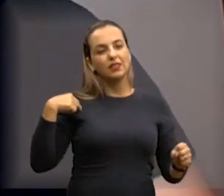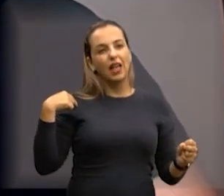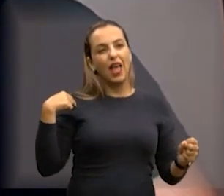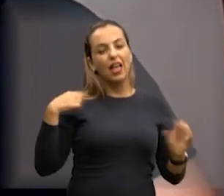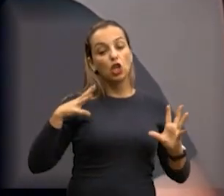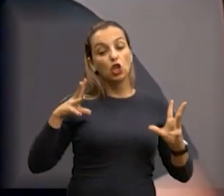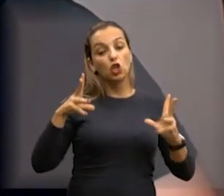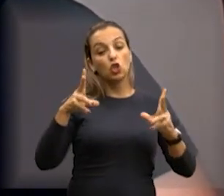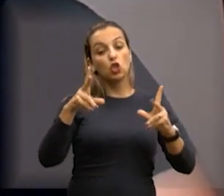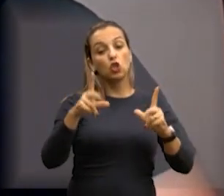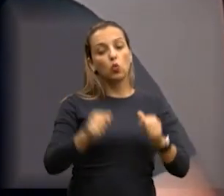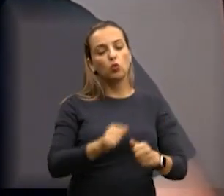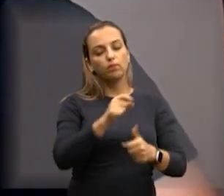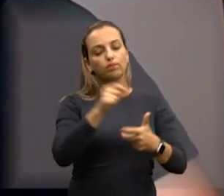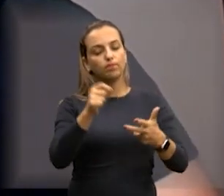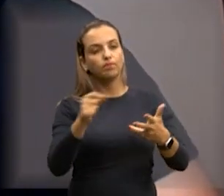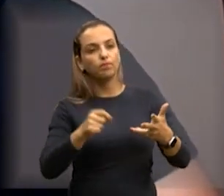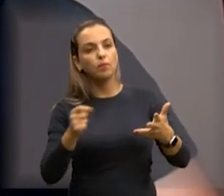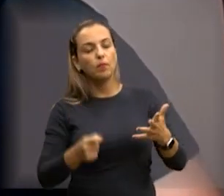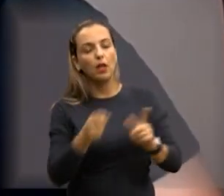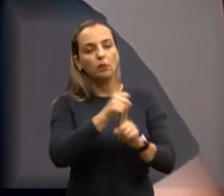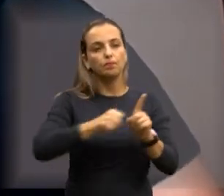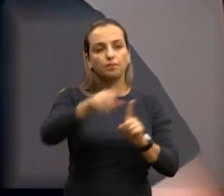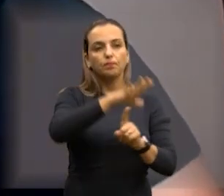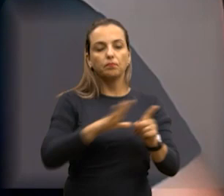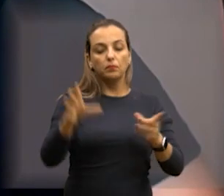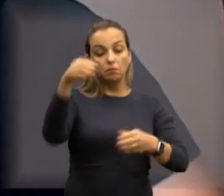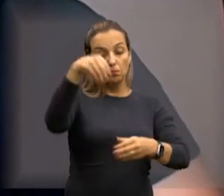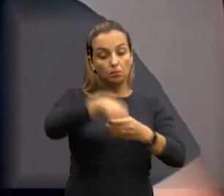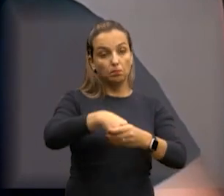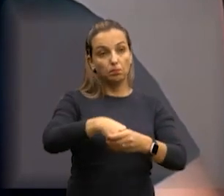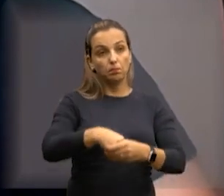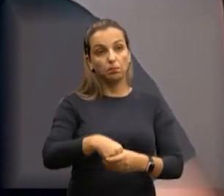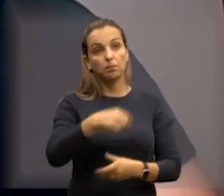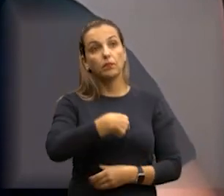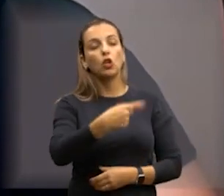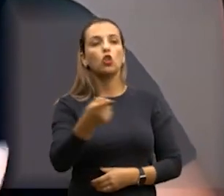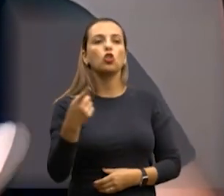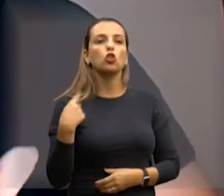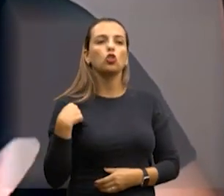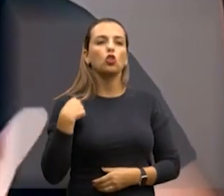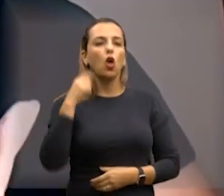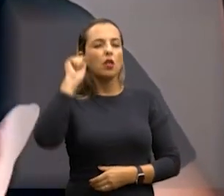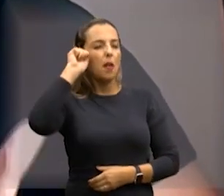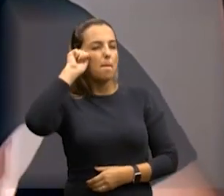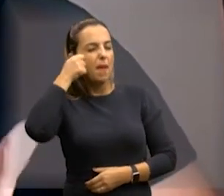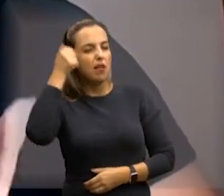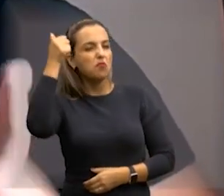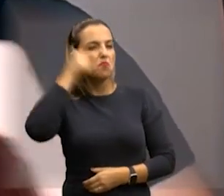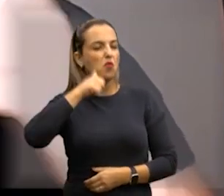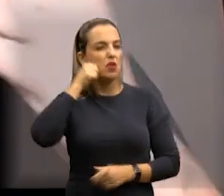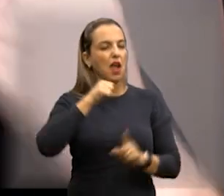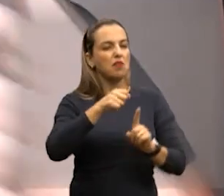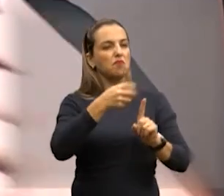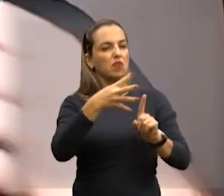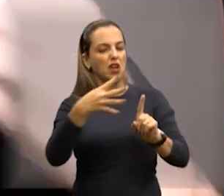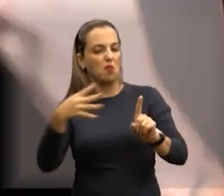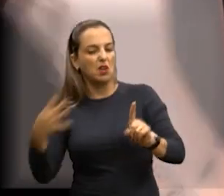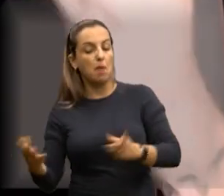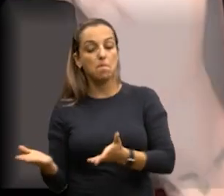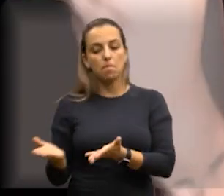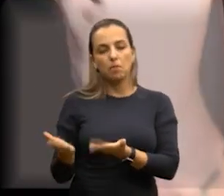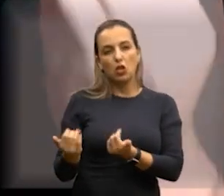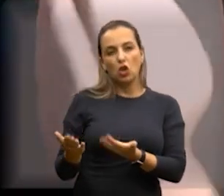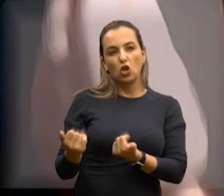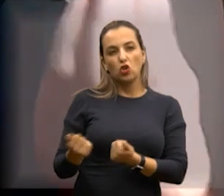em todas as questões dentro de uma sociedade. Volto a dizer, nós, sendo pretos, mulheres, LGBTs,